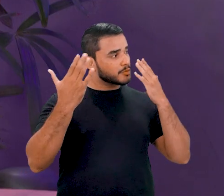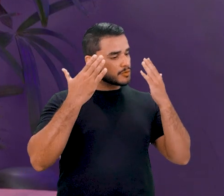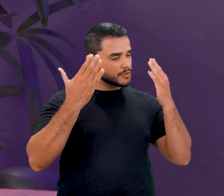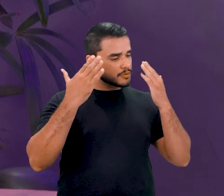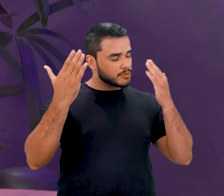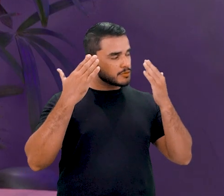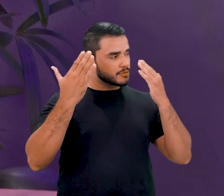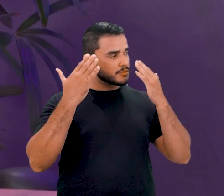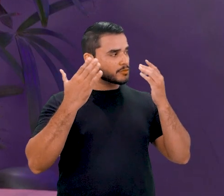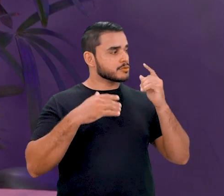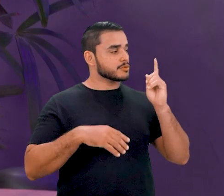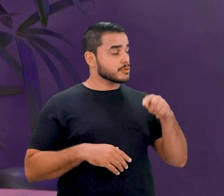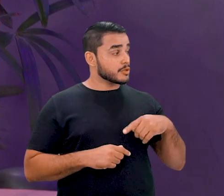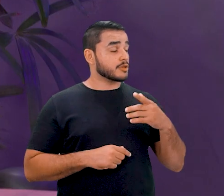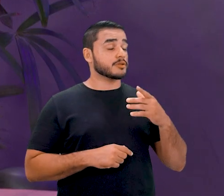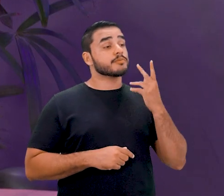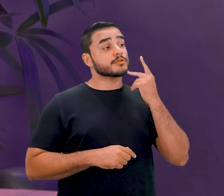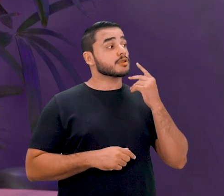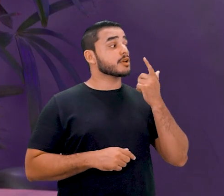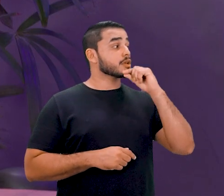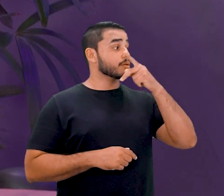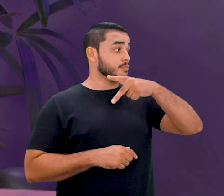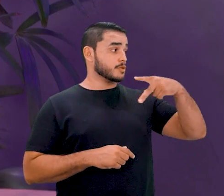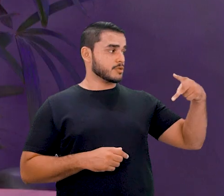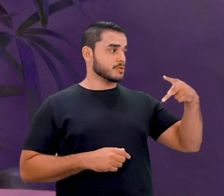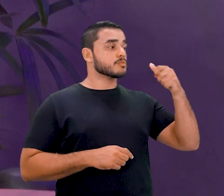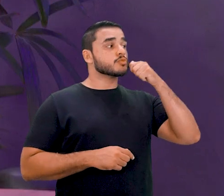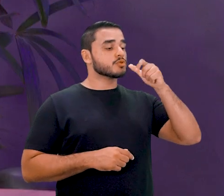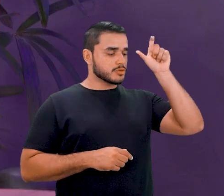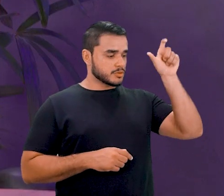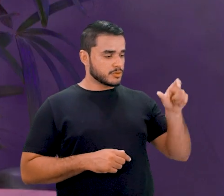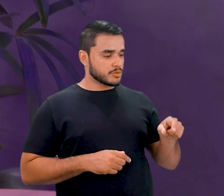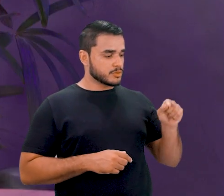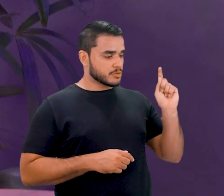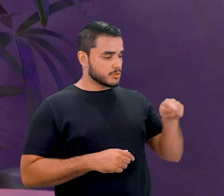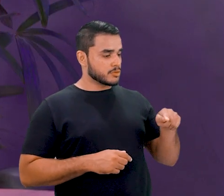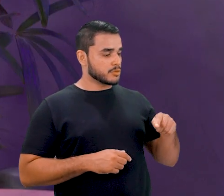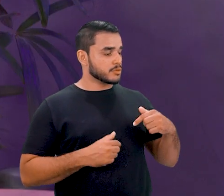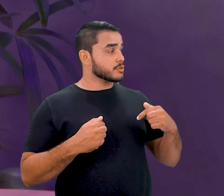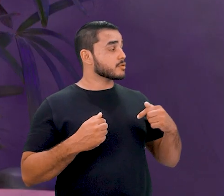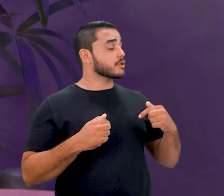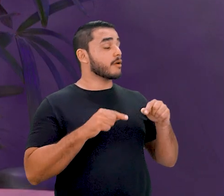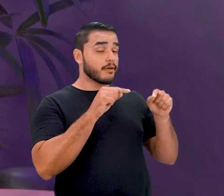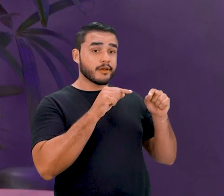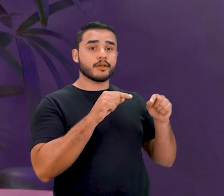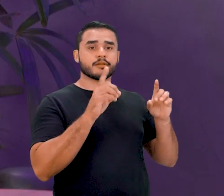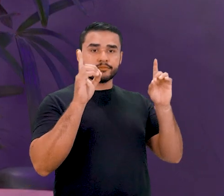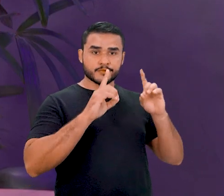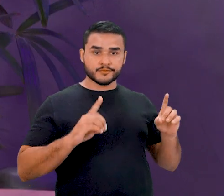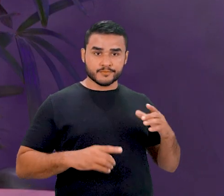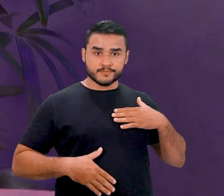presidido por uma mulher com deficiência física e a vice-presidência de uma mulher cega. né? Que não sou eu. Então, nós